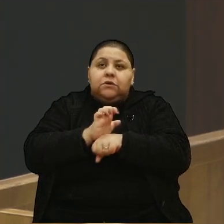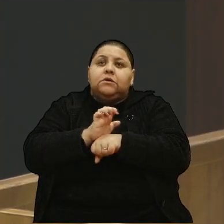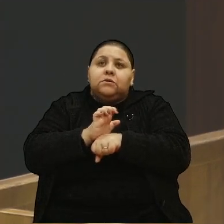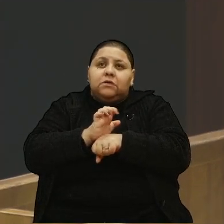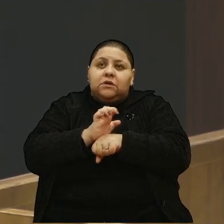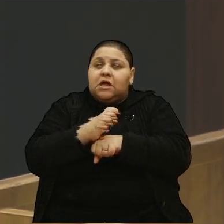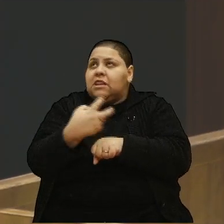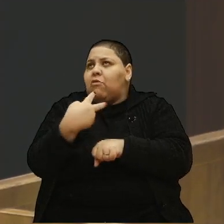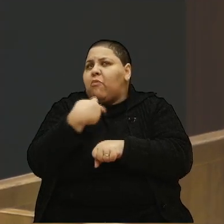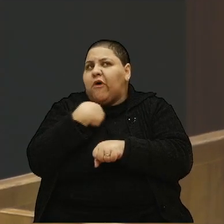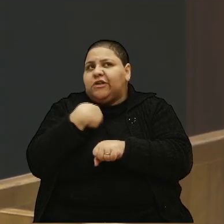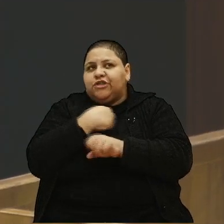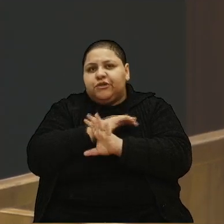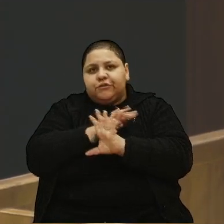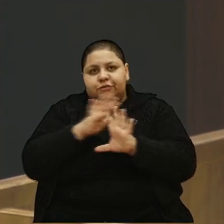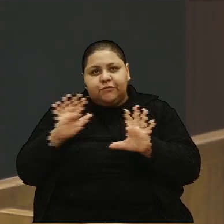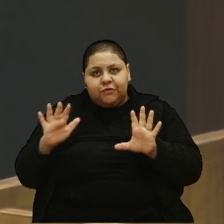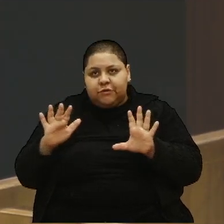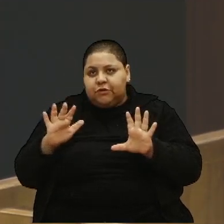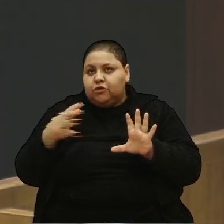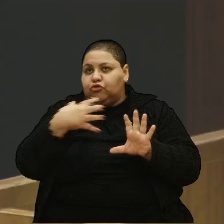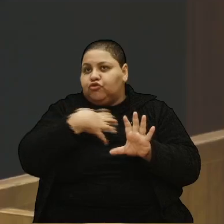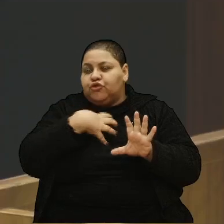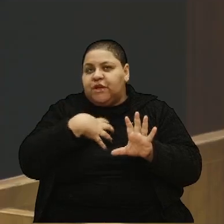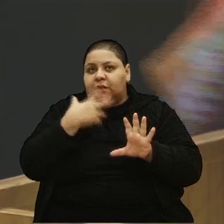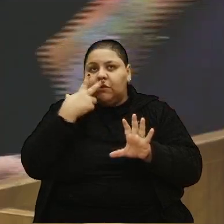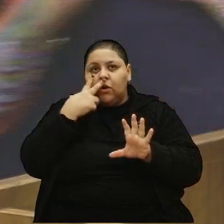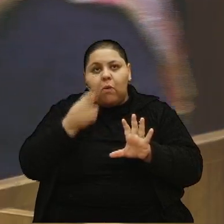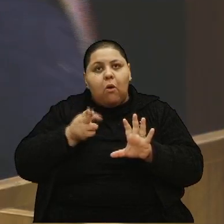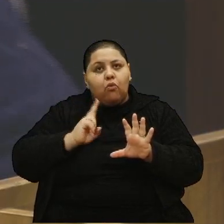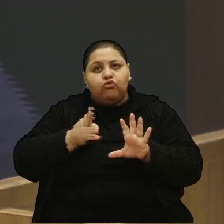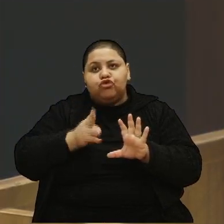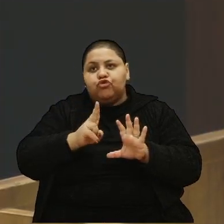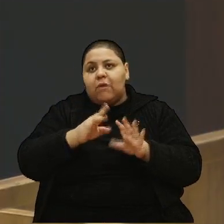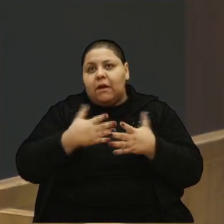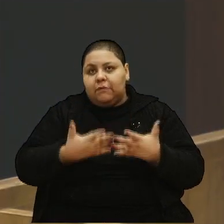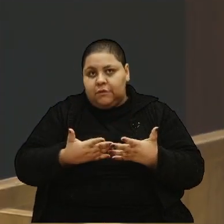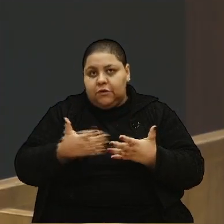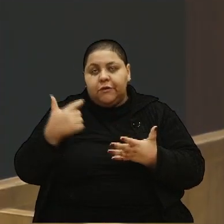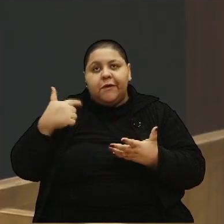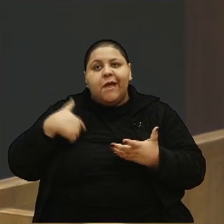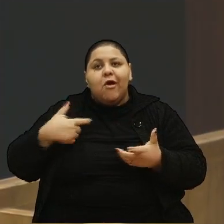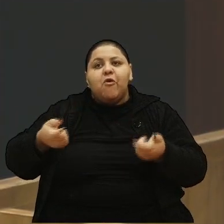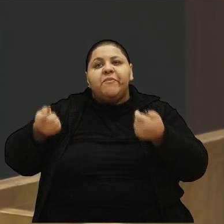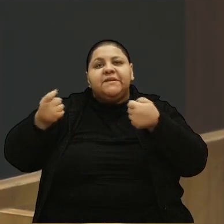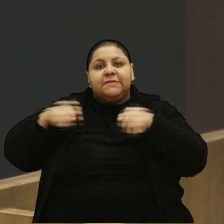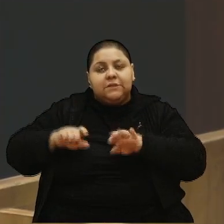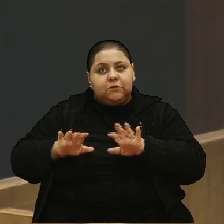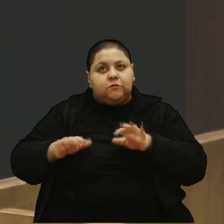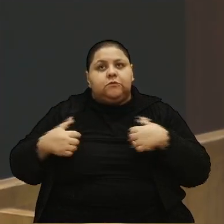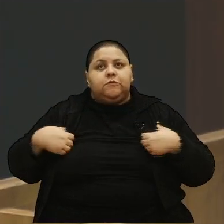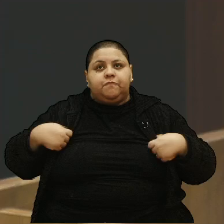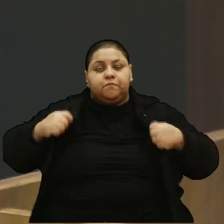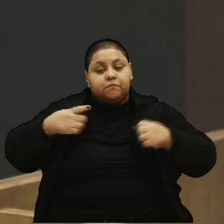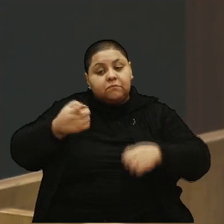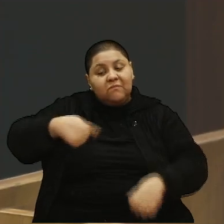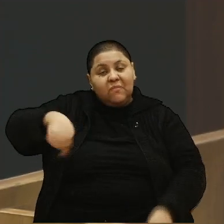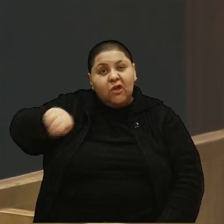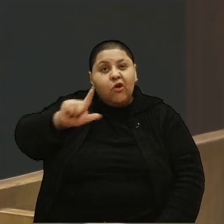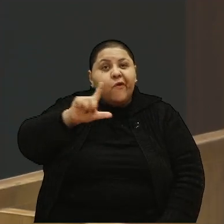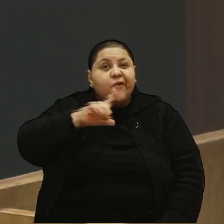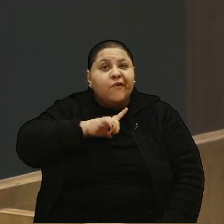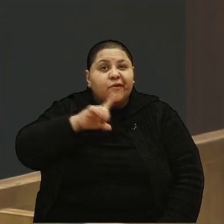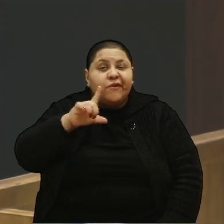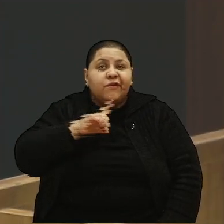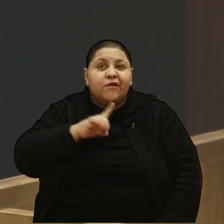não pode ficar da forma que está. Eu preciso que nós tenhamos